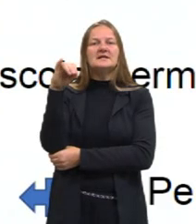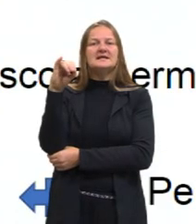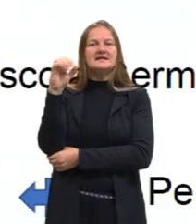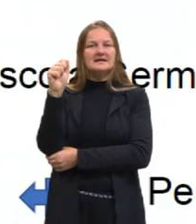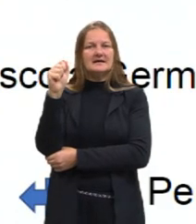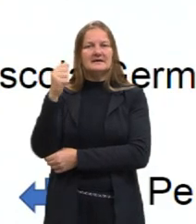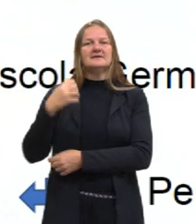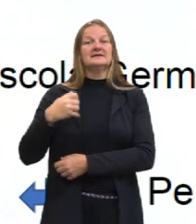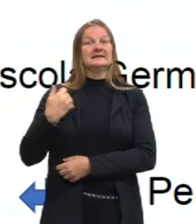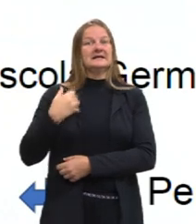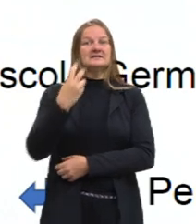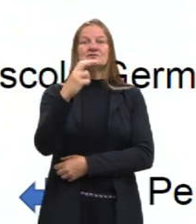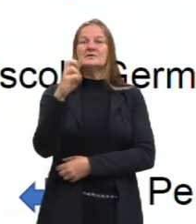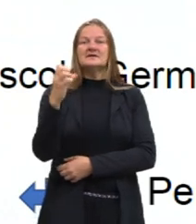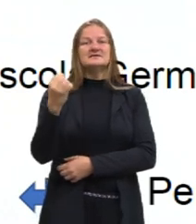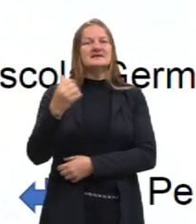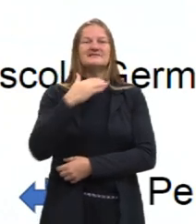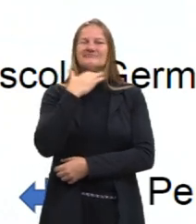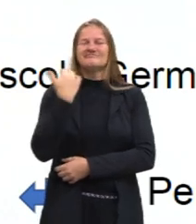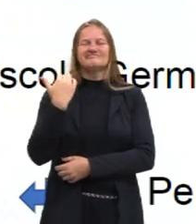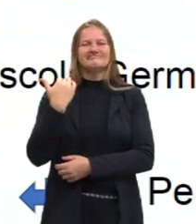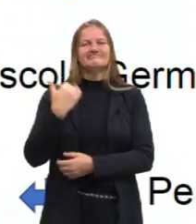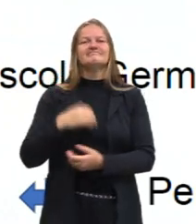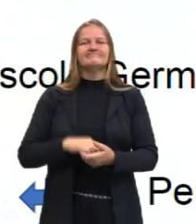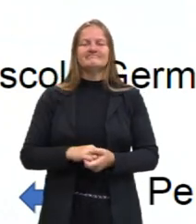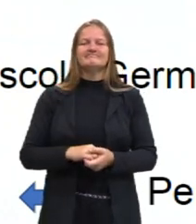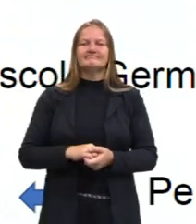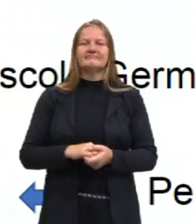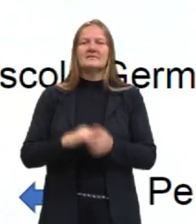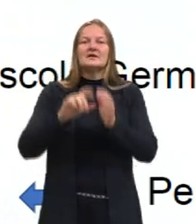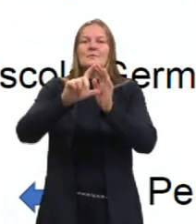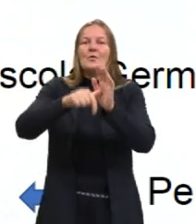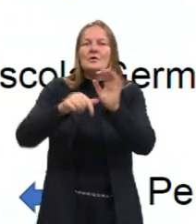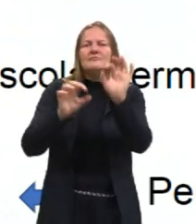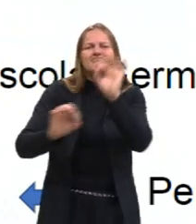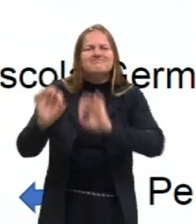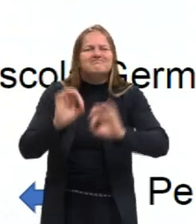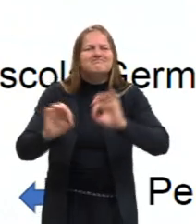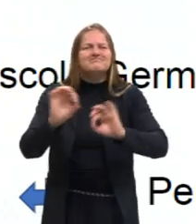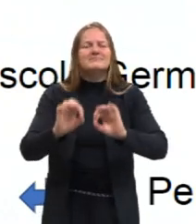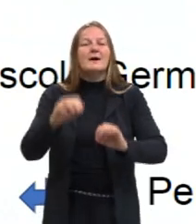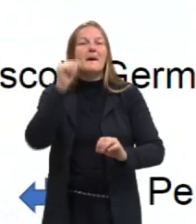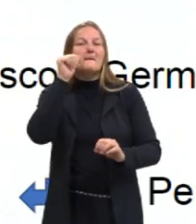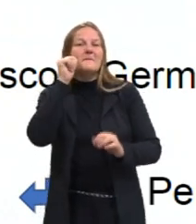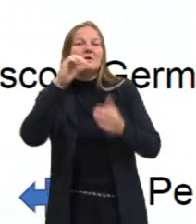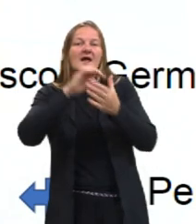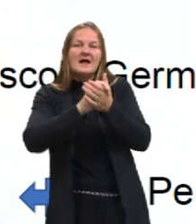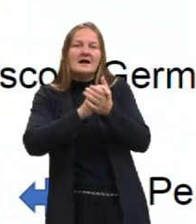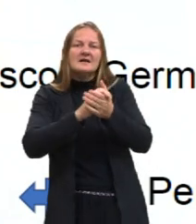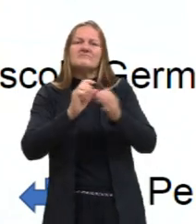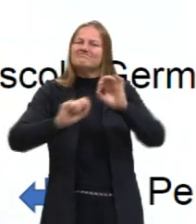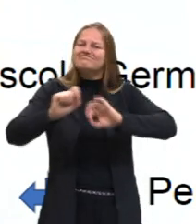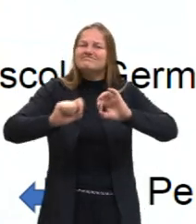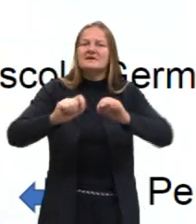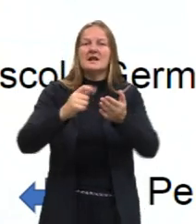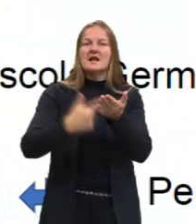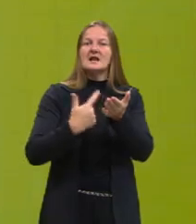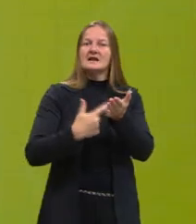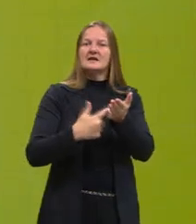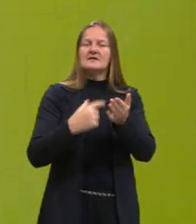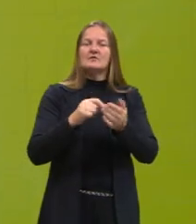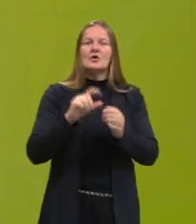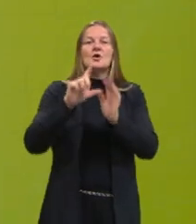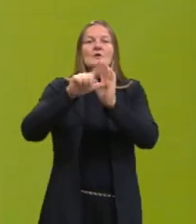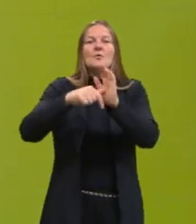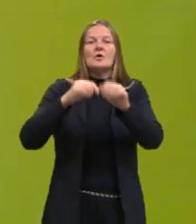maioria dos seus escritos foram organizados após sua morte pelo por sua mulher que inclusive ele só se